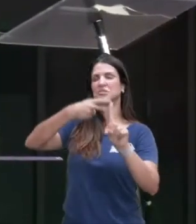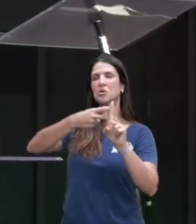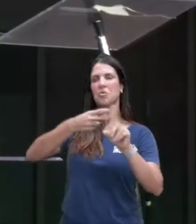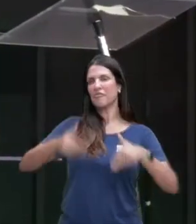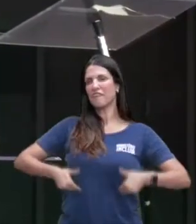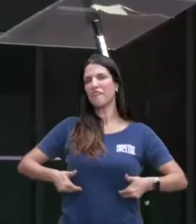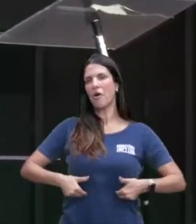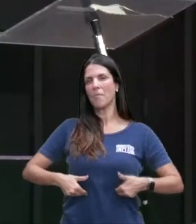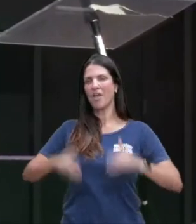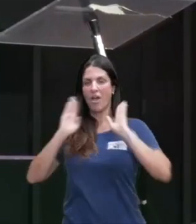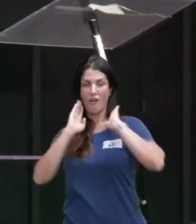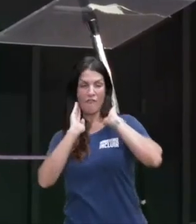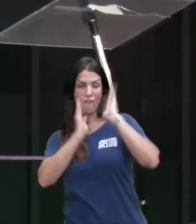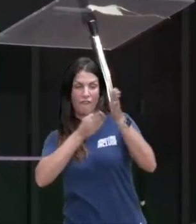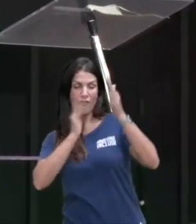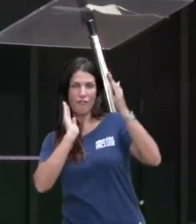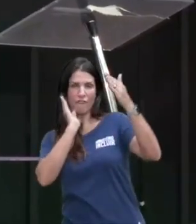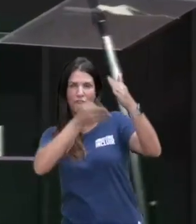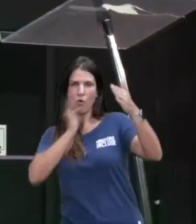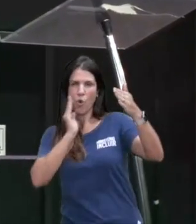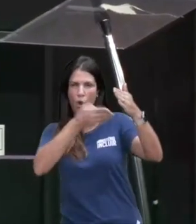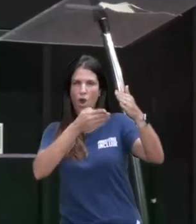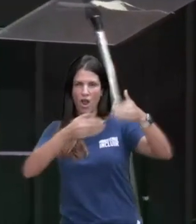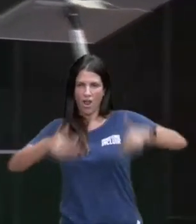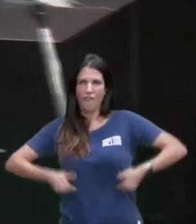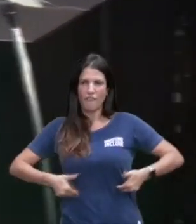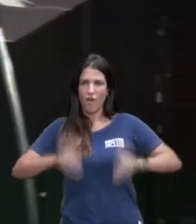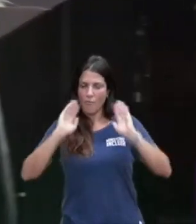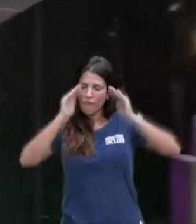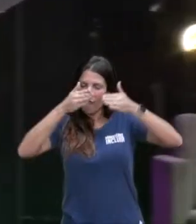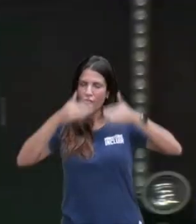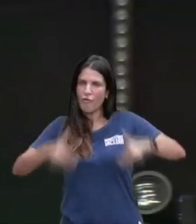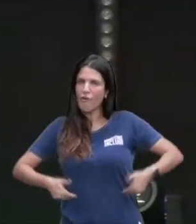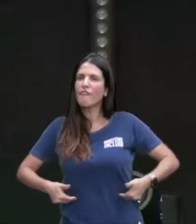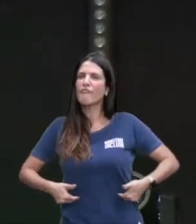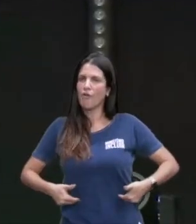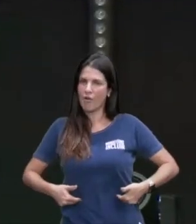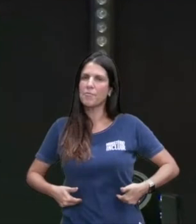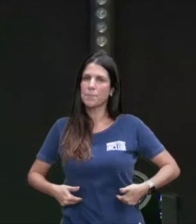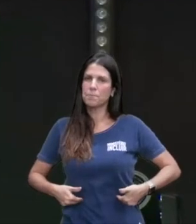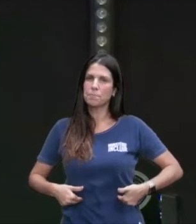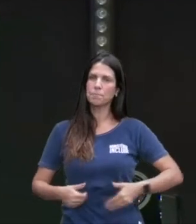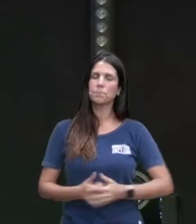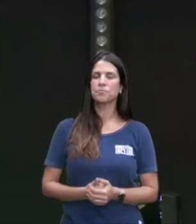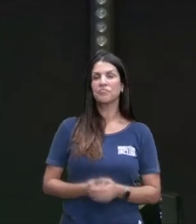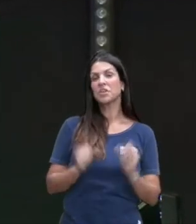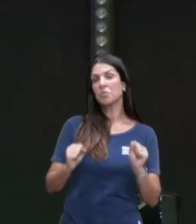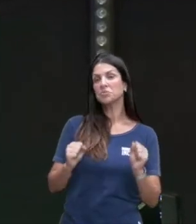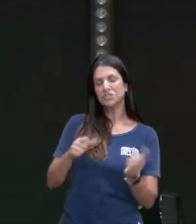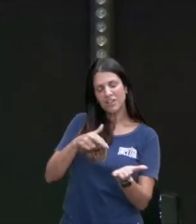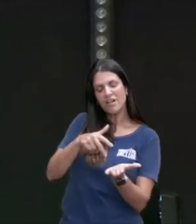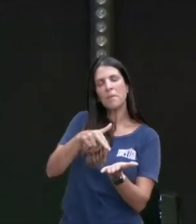naquela situação tava com fome tava com fome tudo bem mas não precisa morrer dava para